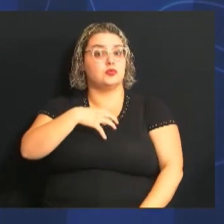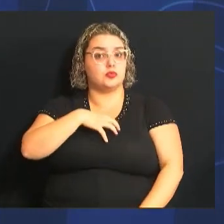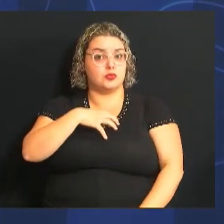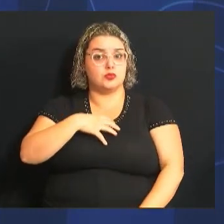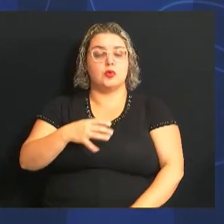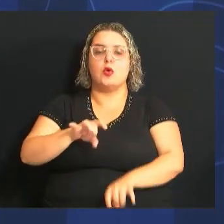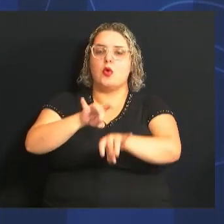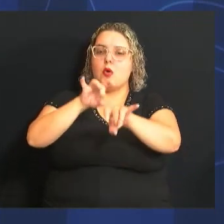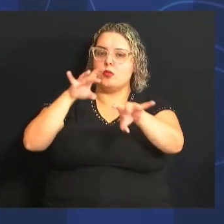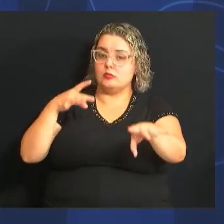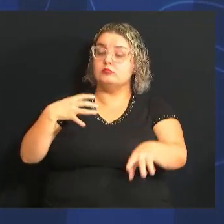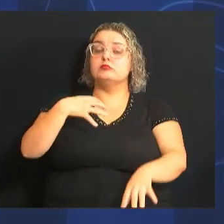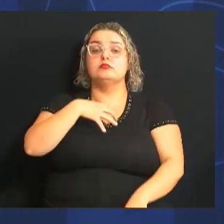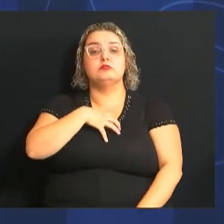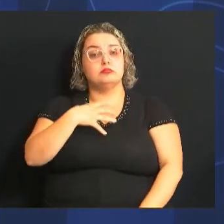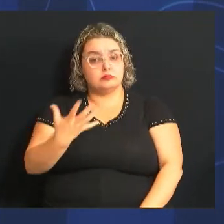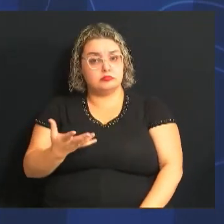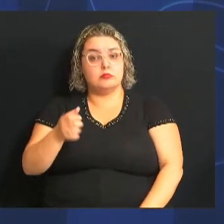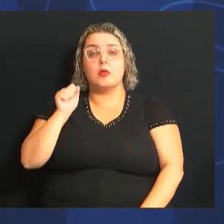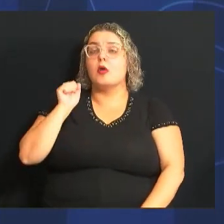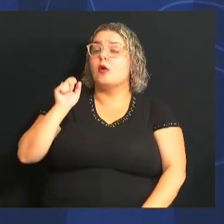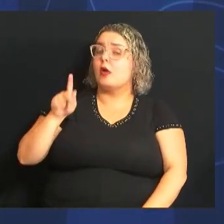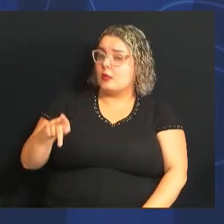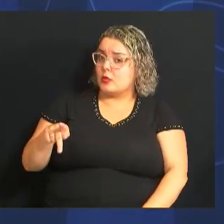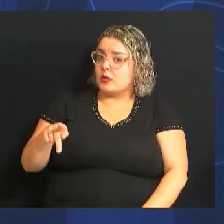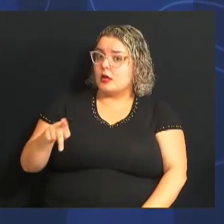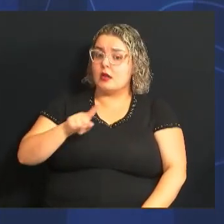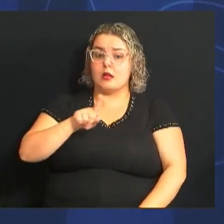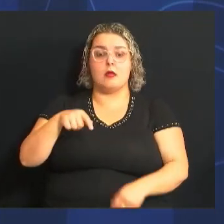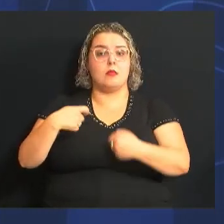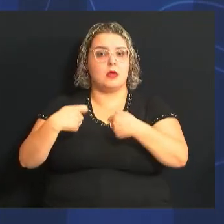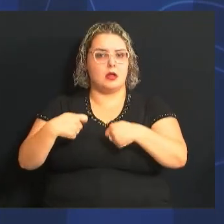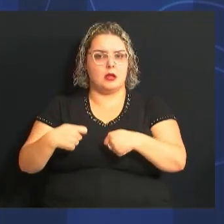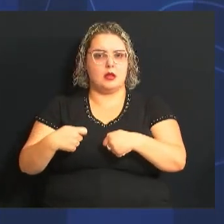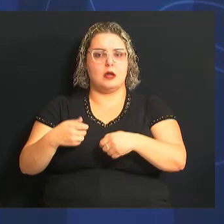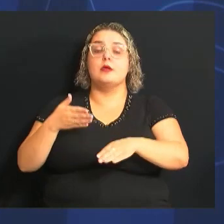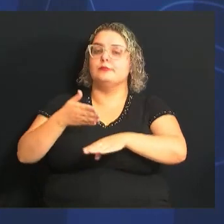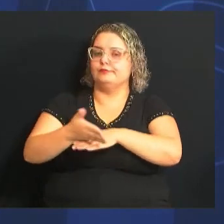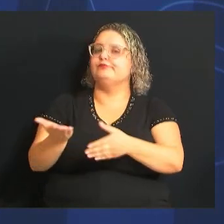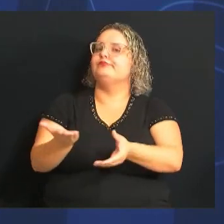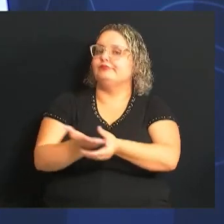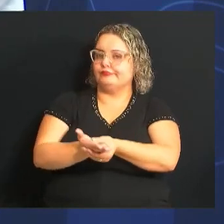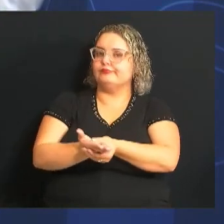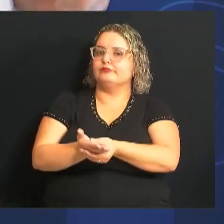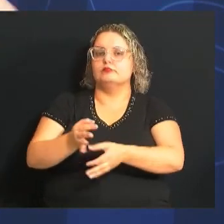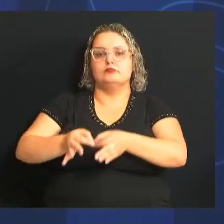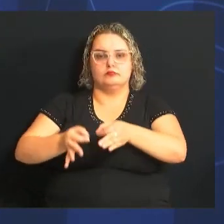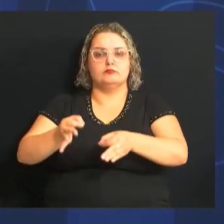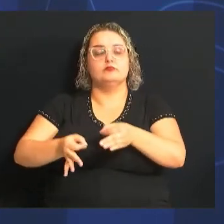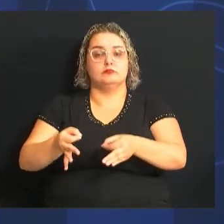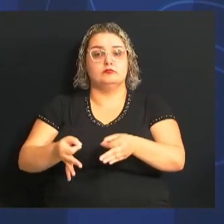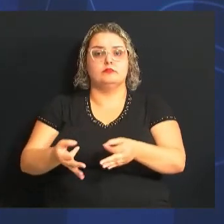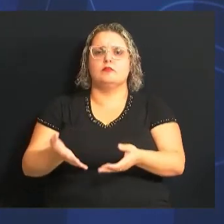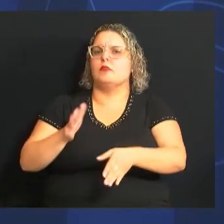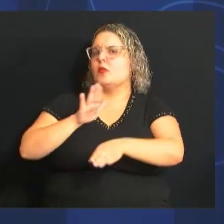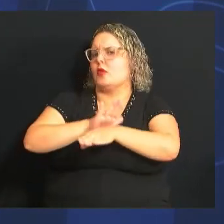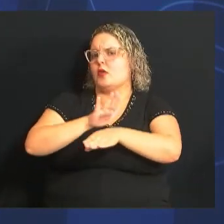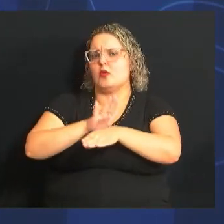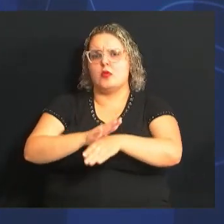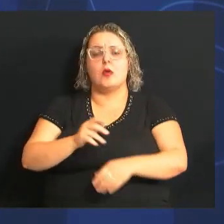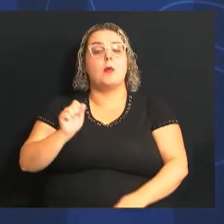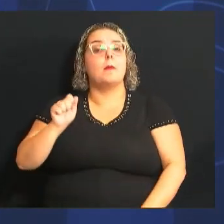online. É uma maneira do aposentado não precisar entrar na justiça. Então, sobre auxílios,